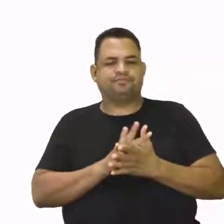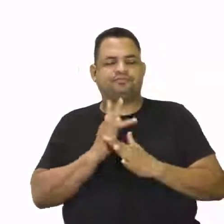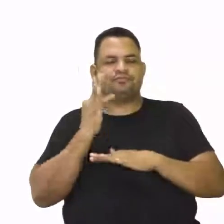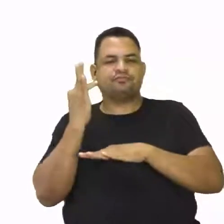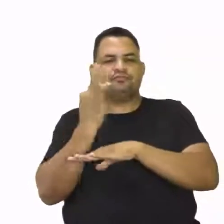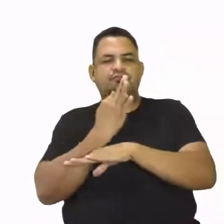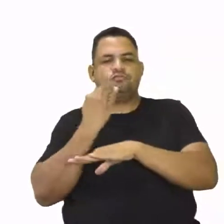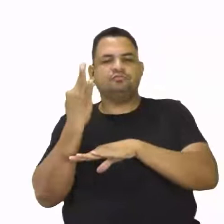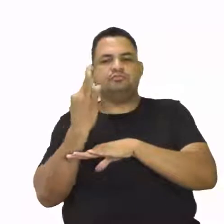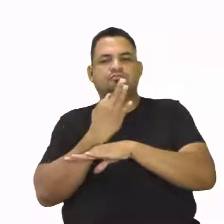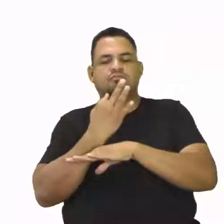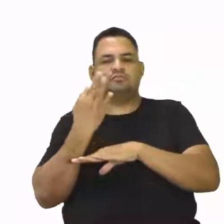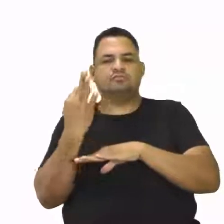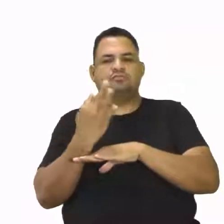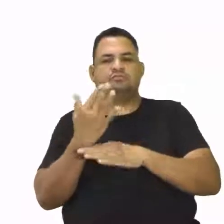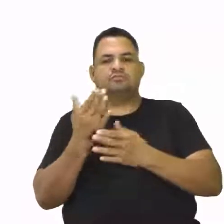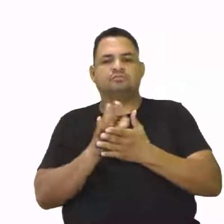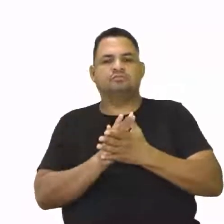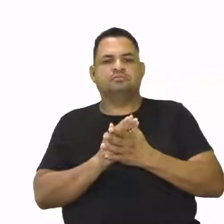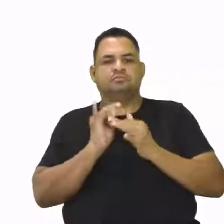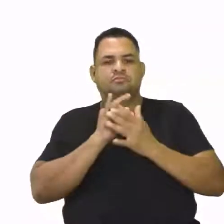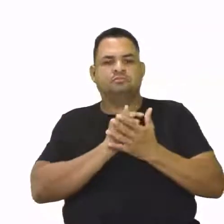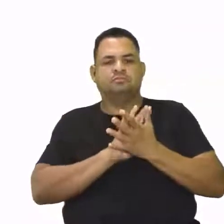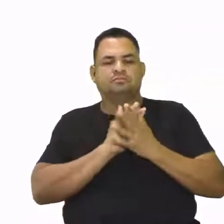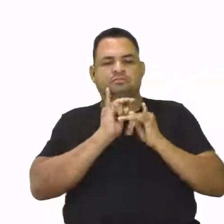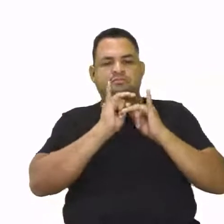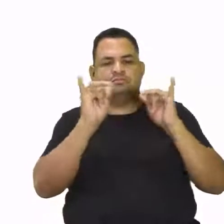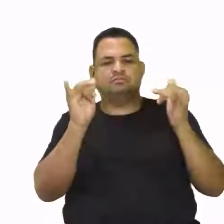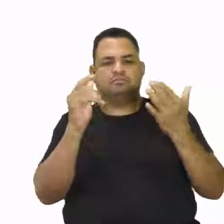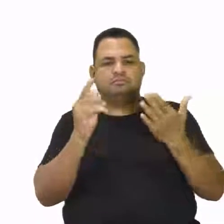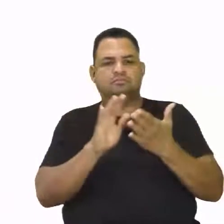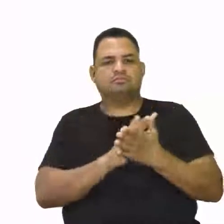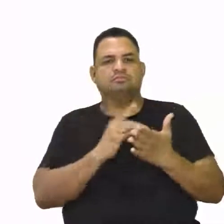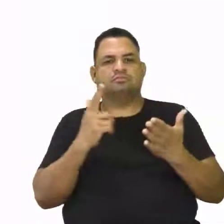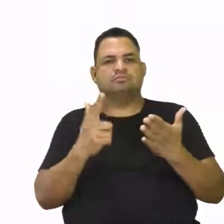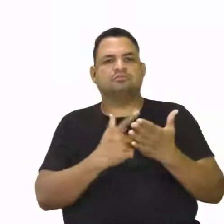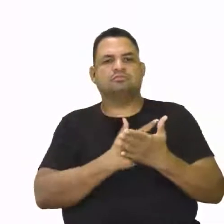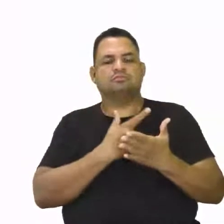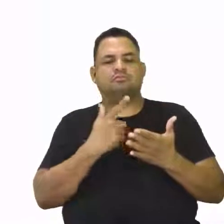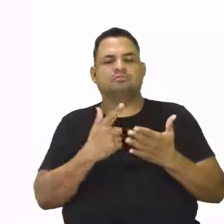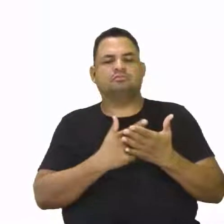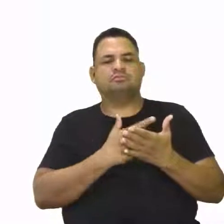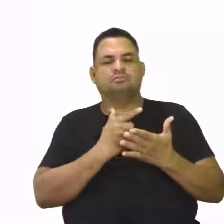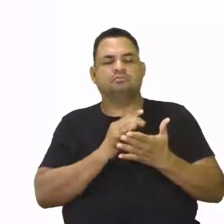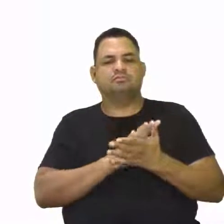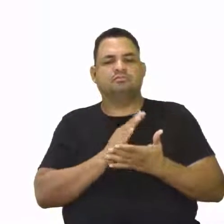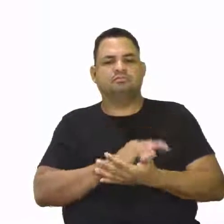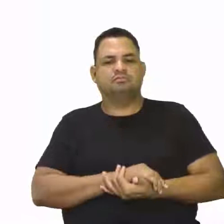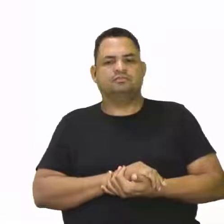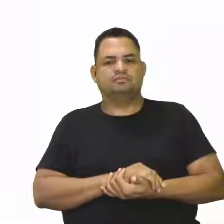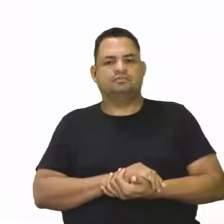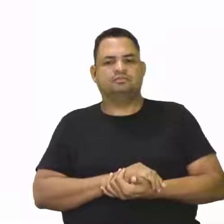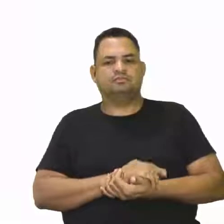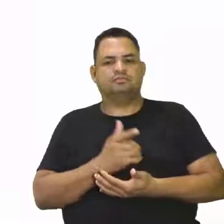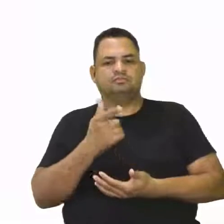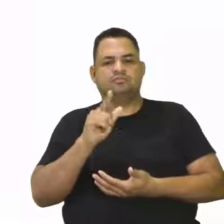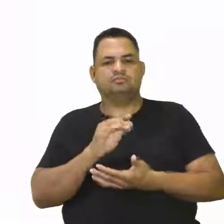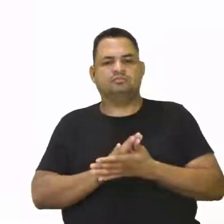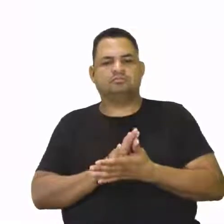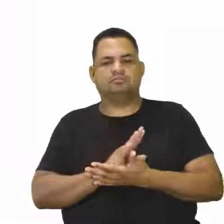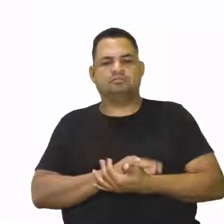formal, de uso formal, é uma notícia de jornal, não é isso? É uma obra completa e outros